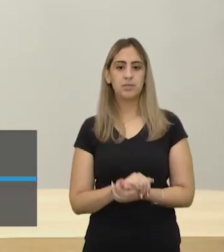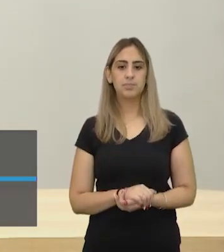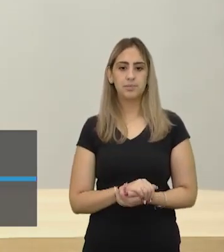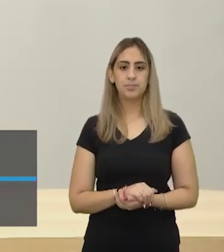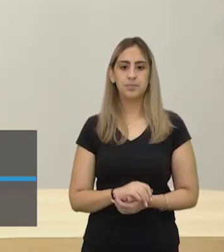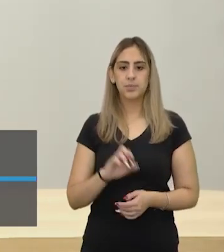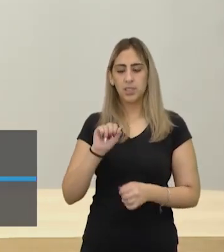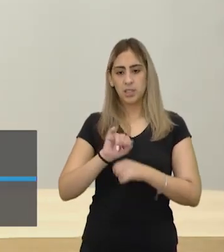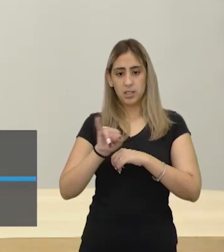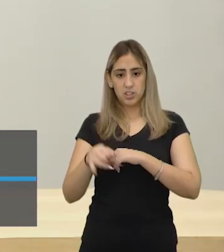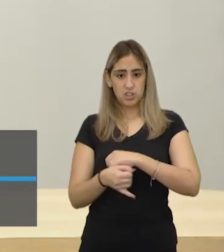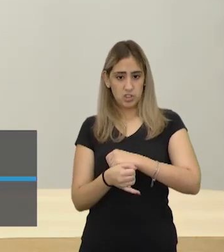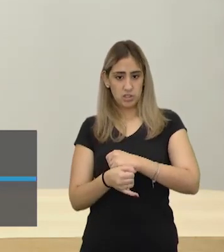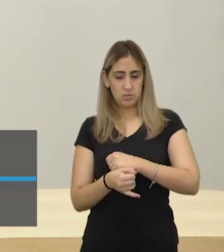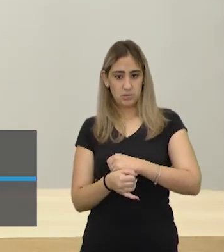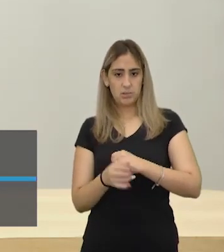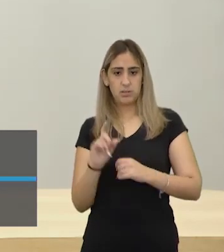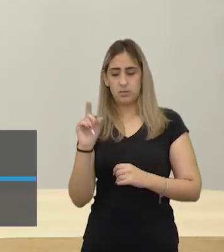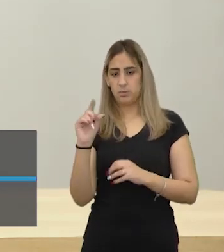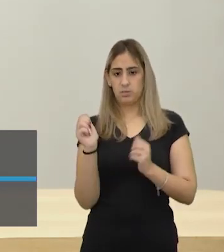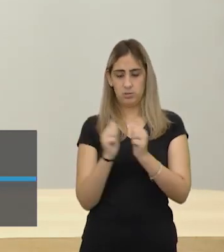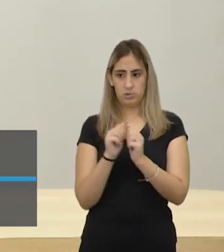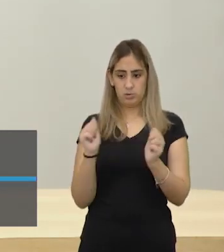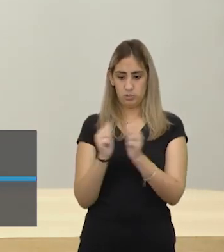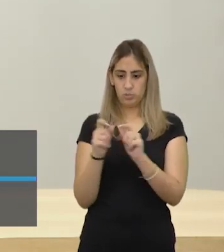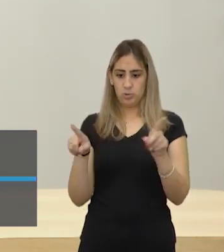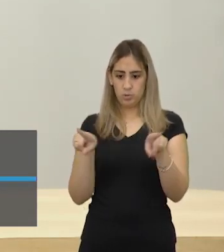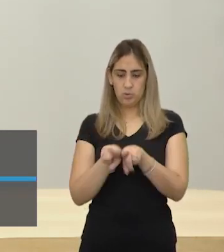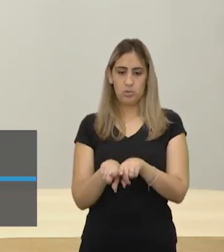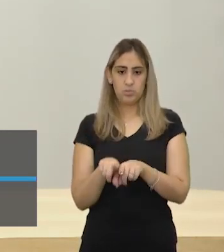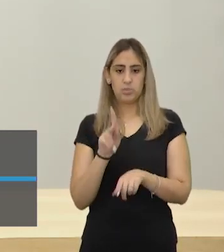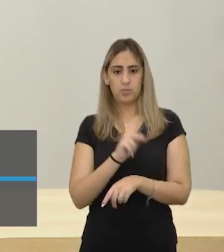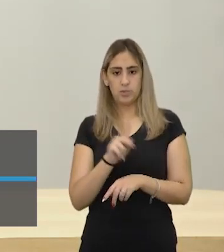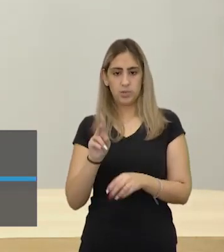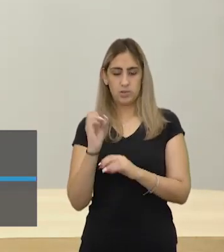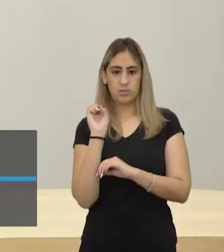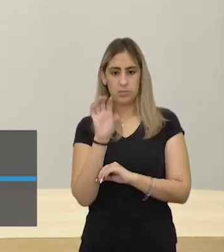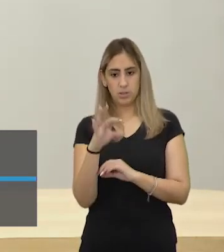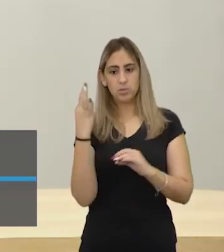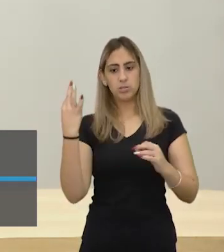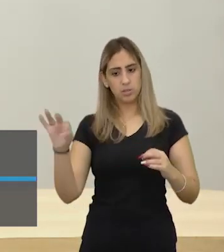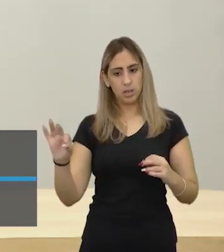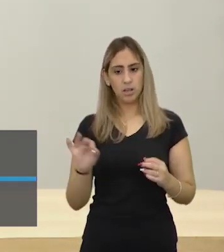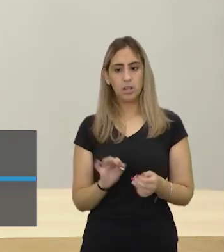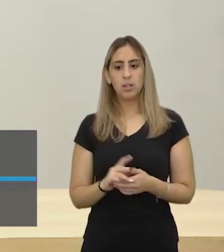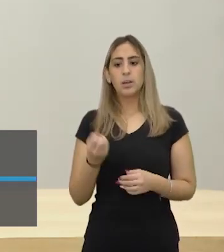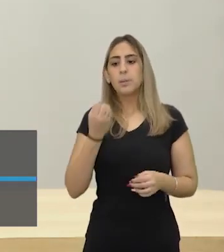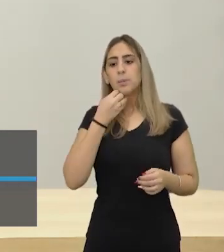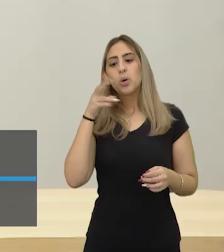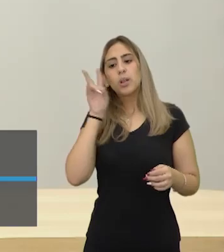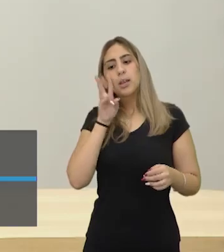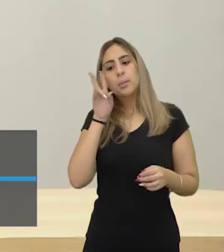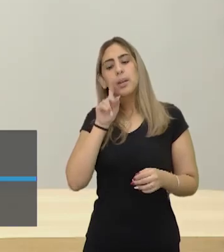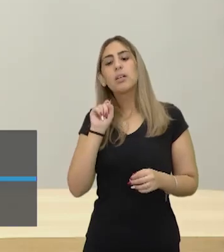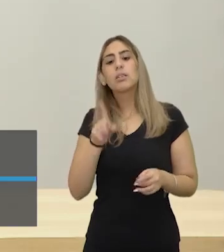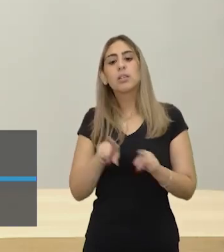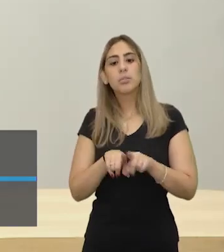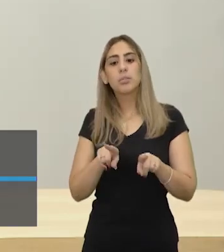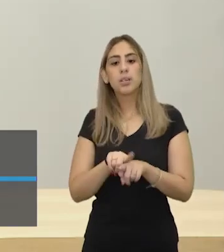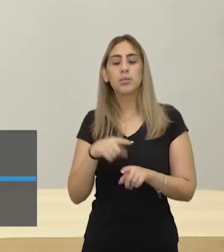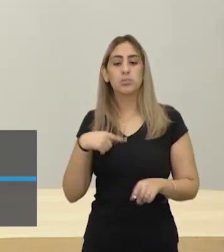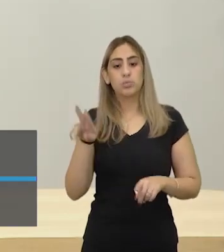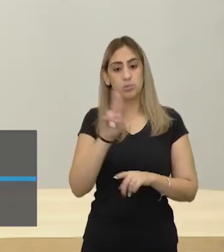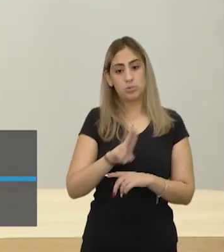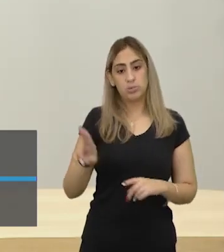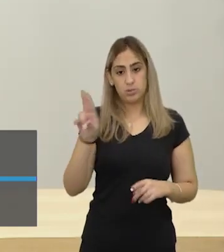explicativa, aditiva o E, a conjunção E, no caso eles colocam, a professora mandou aqui. Sim. Exato. É bom lembrá-los também no seguinte,